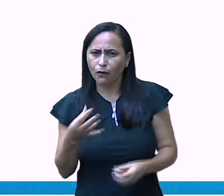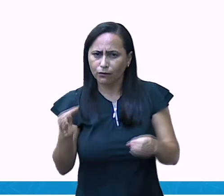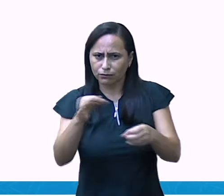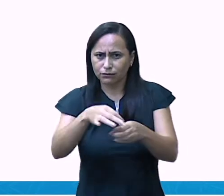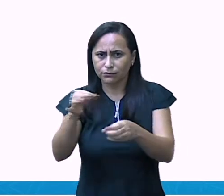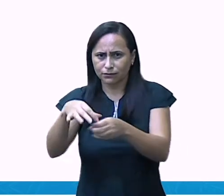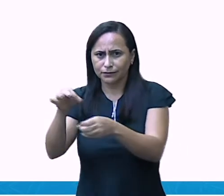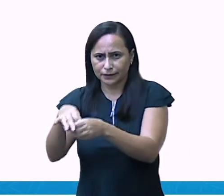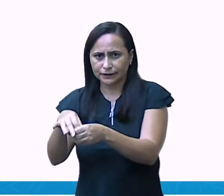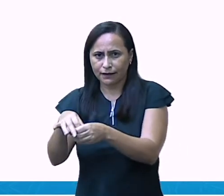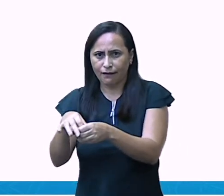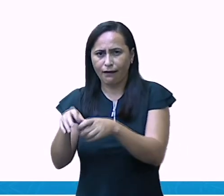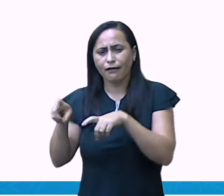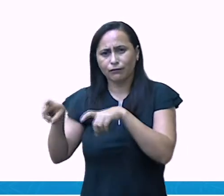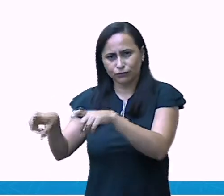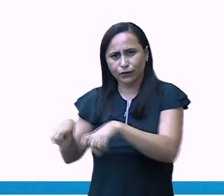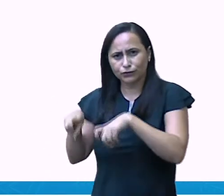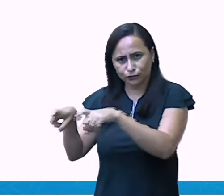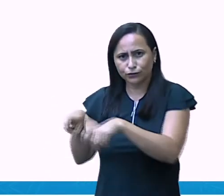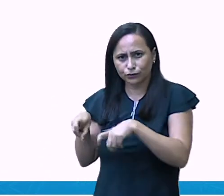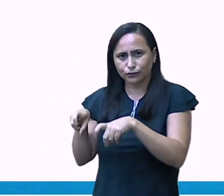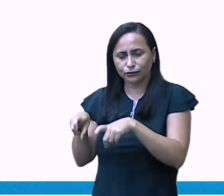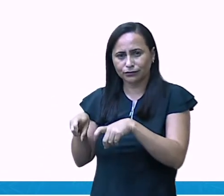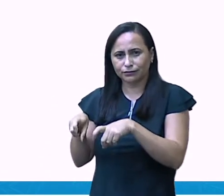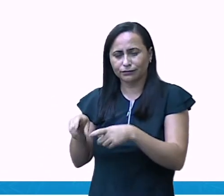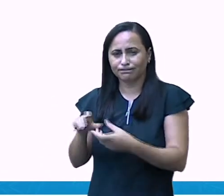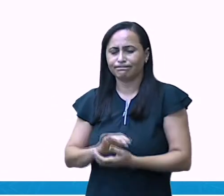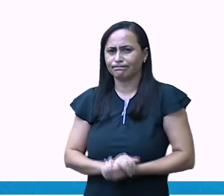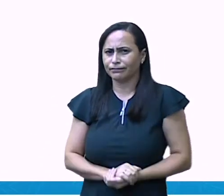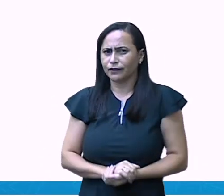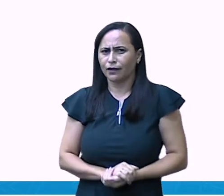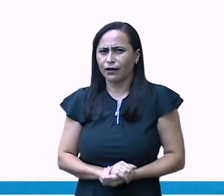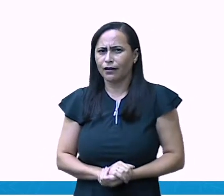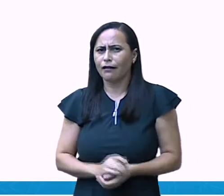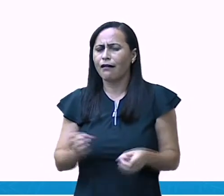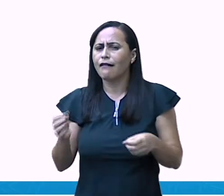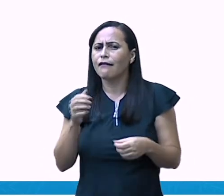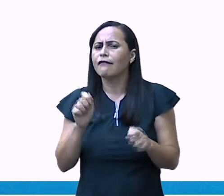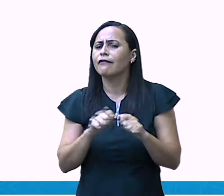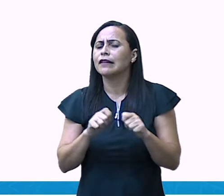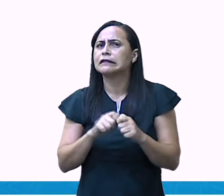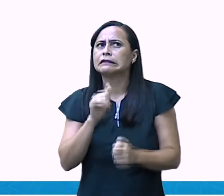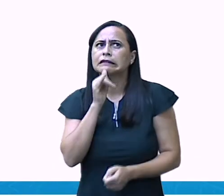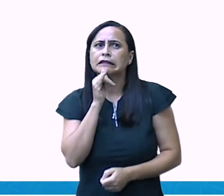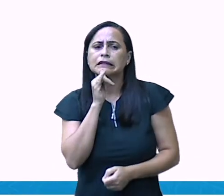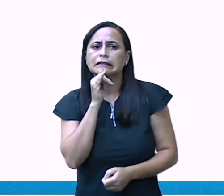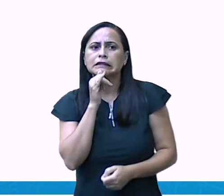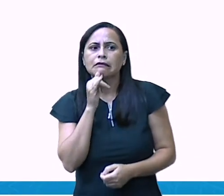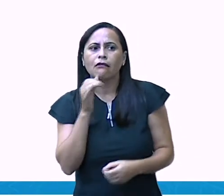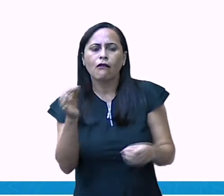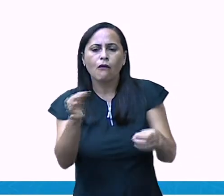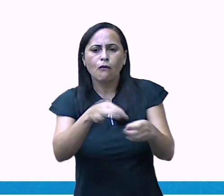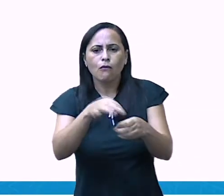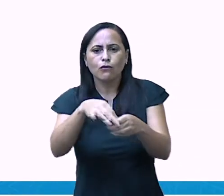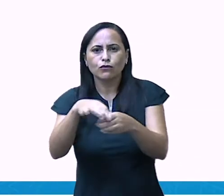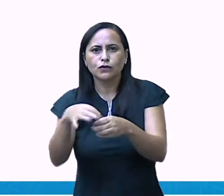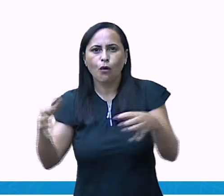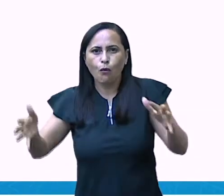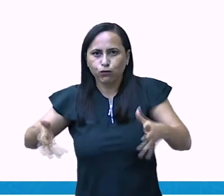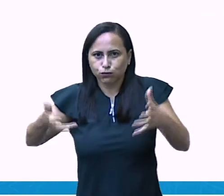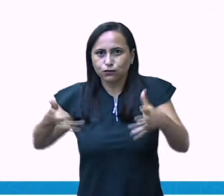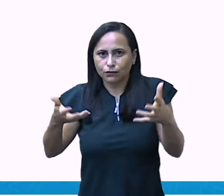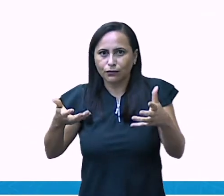para a agricultura? Por exemplo, para a produção de uma horta, né, que é algo mais simples do nosso dia a